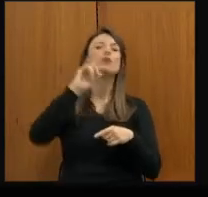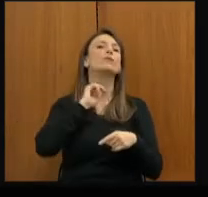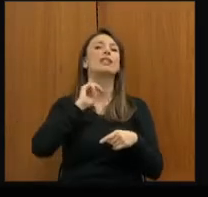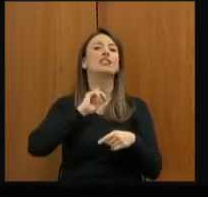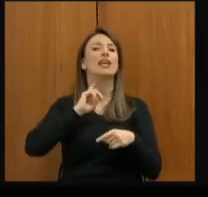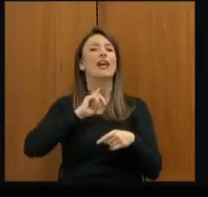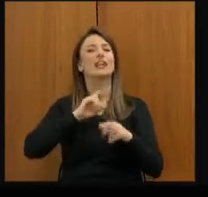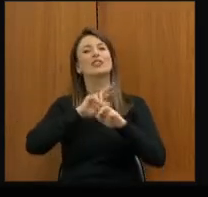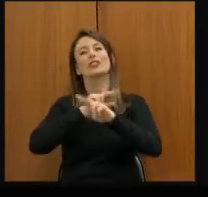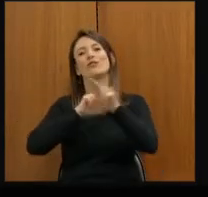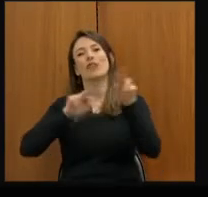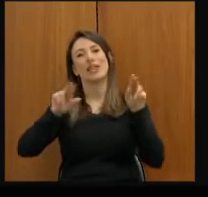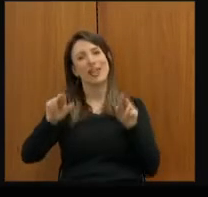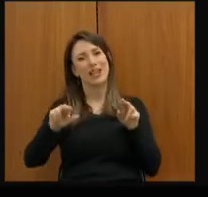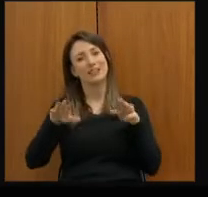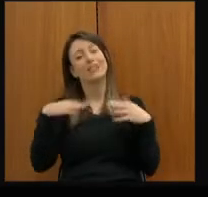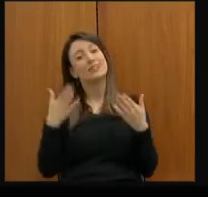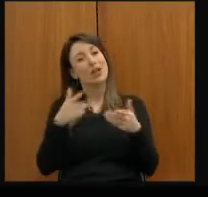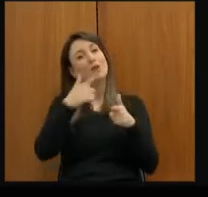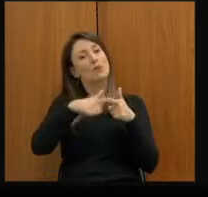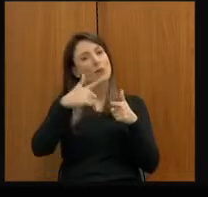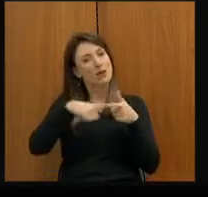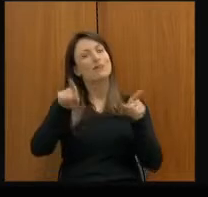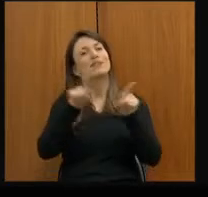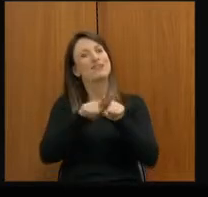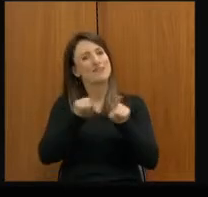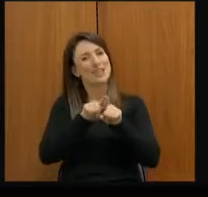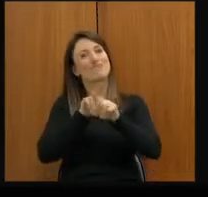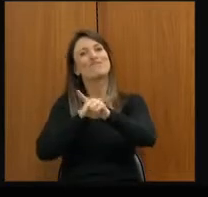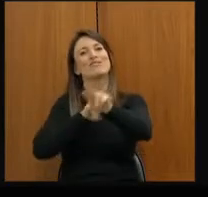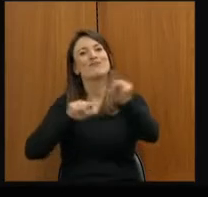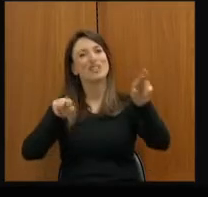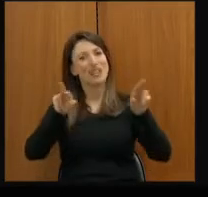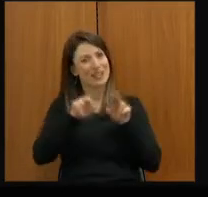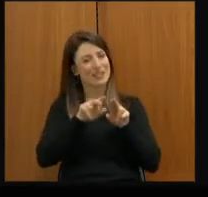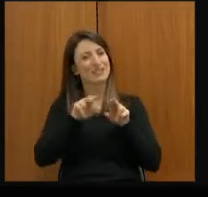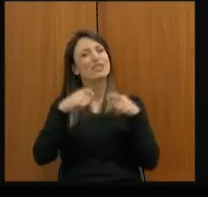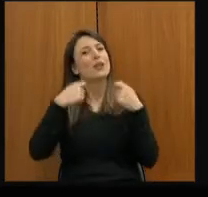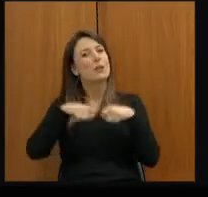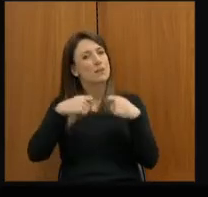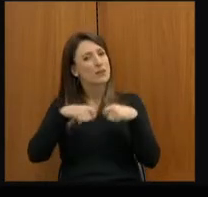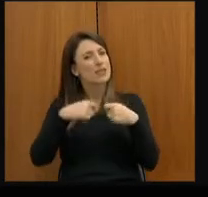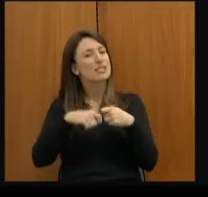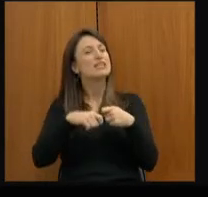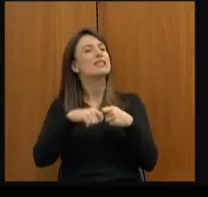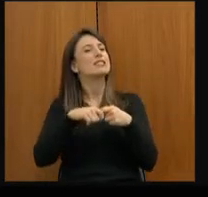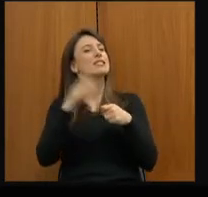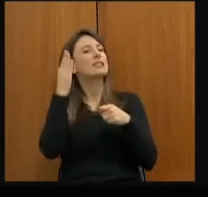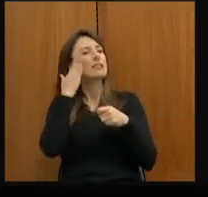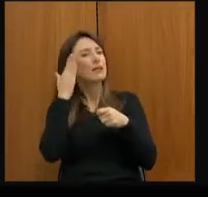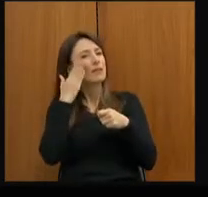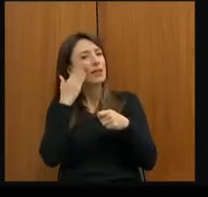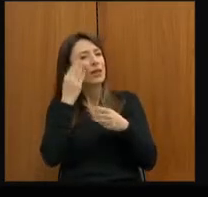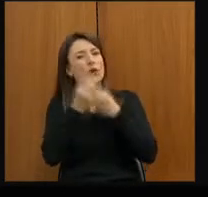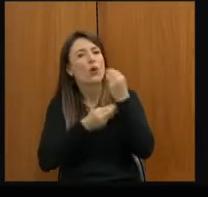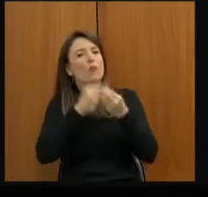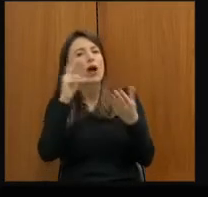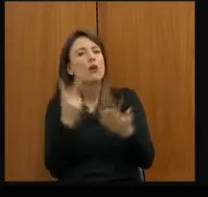problemas também eles se diferem e nós temos que fazer uma articulação localizada